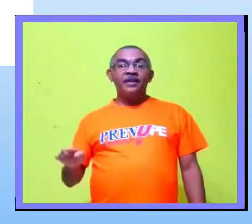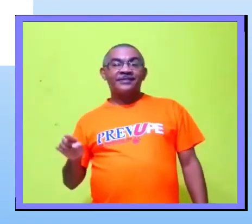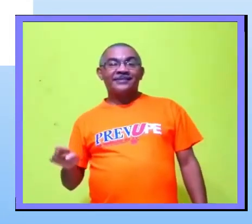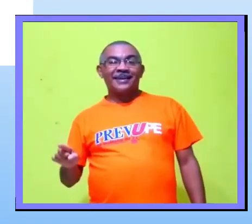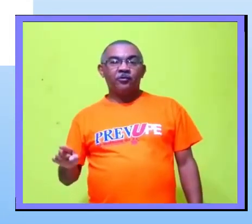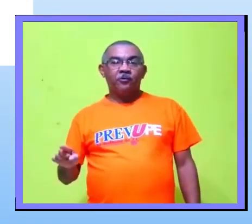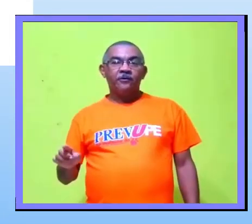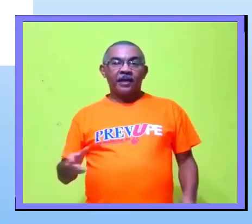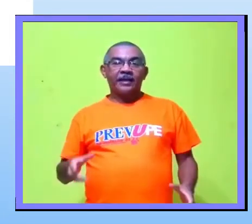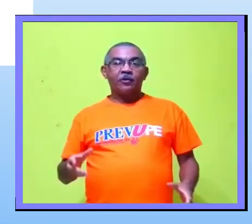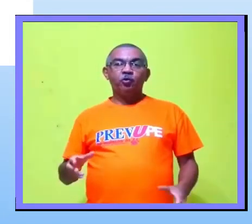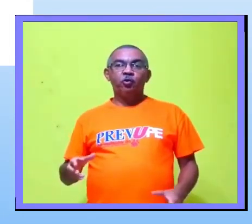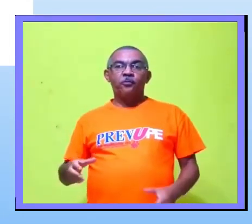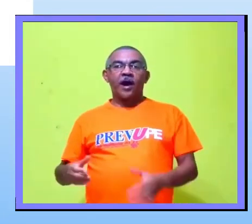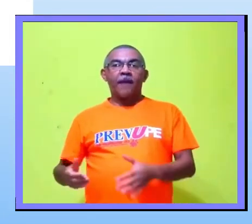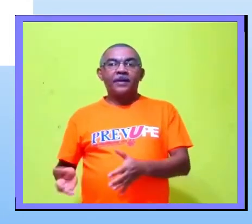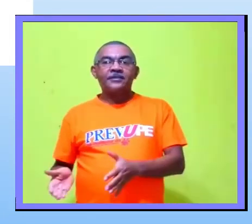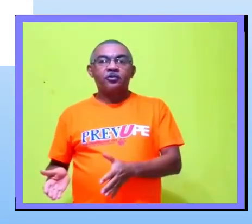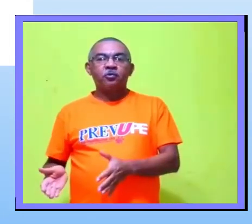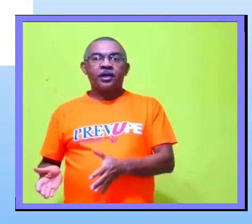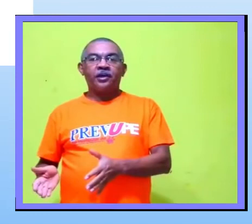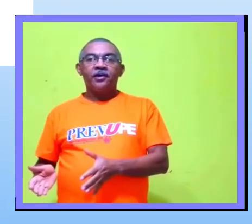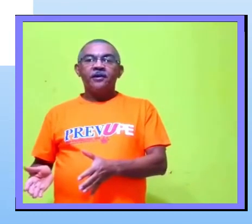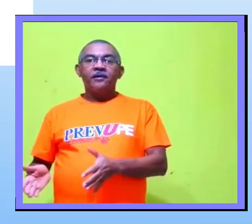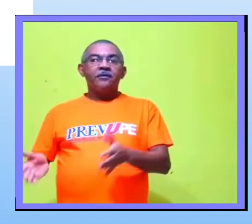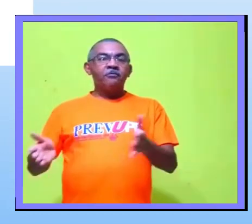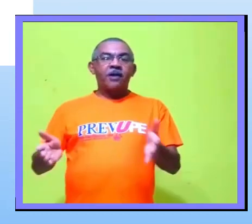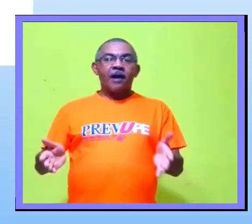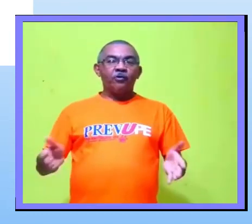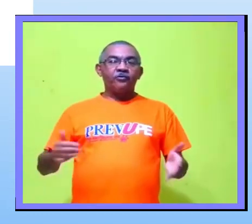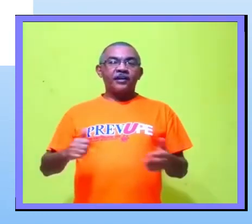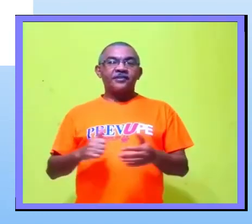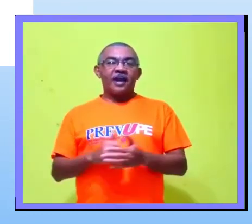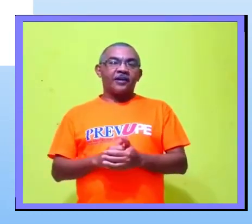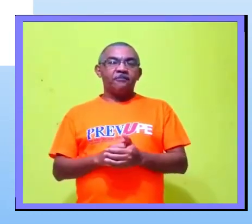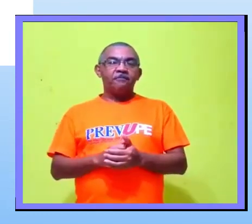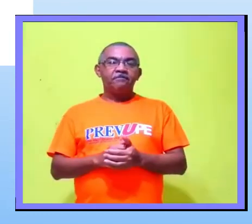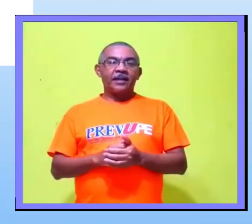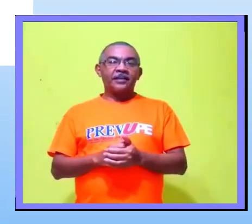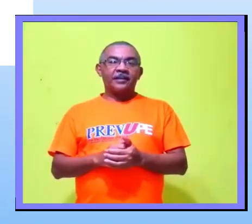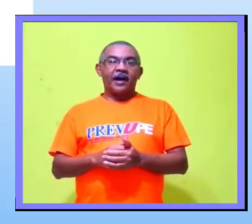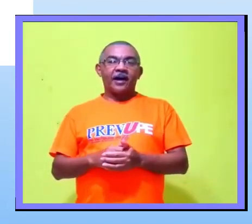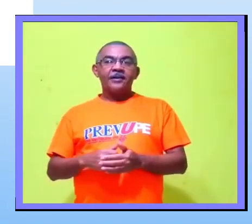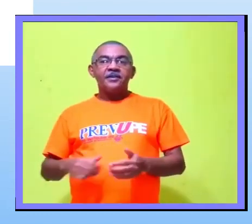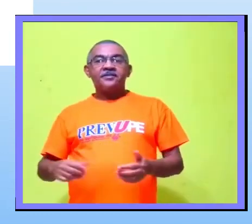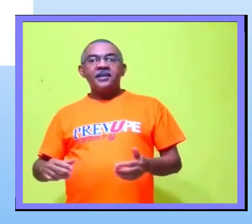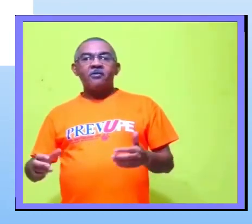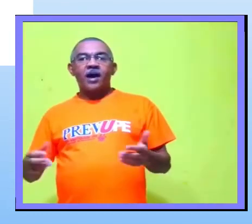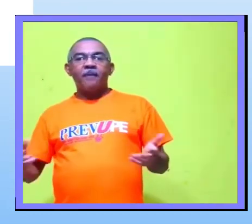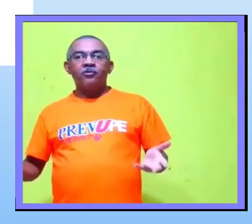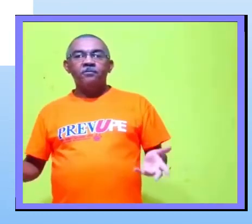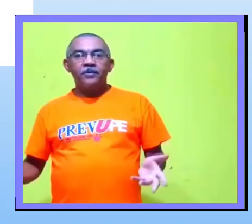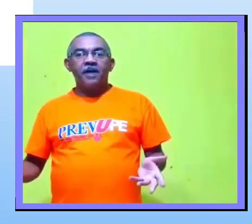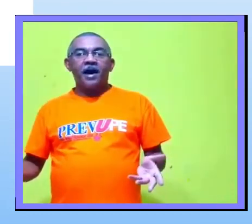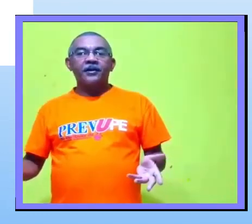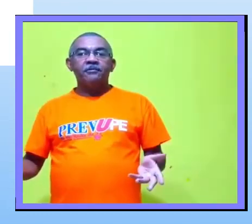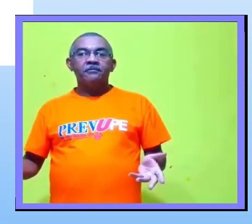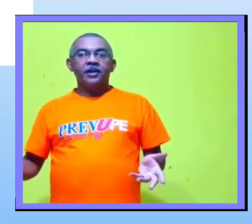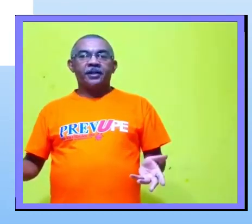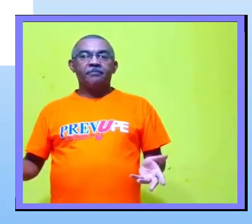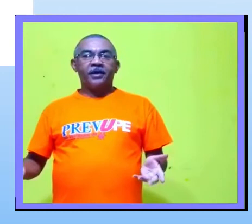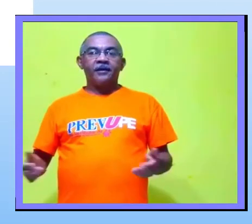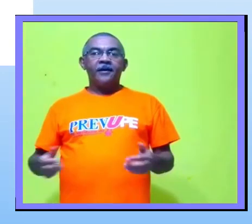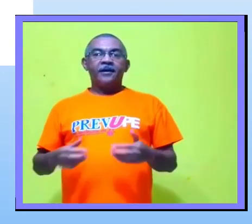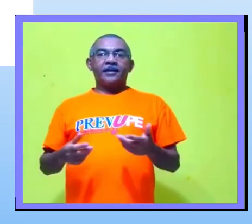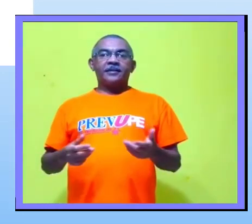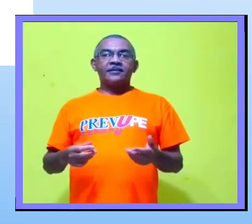estrutural do miceno, né, que é do duplo, apresenta o quê? Um carbono terciário, na letra A, 5 carbono primário,